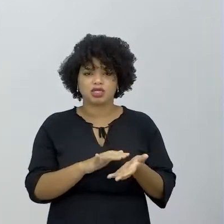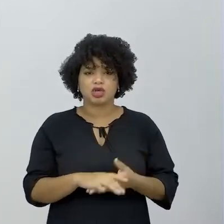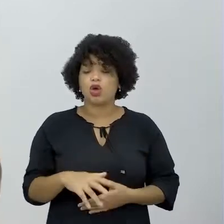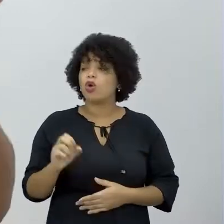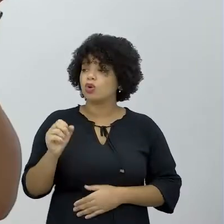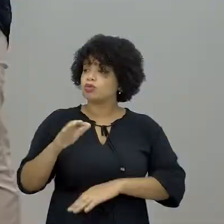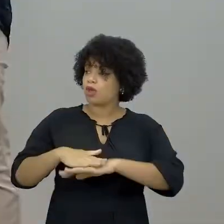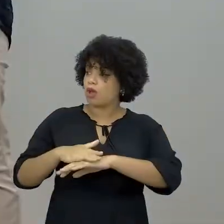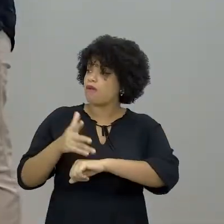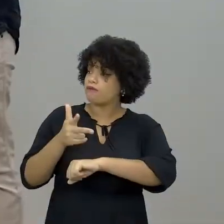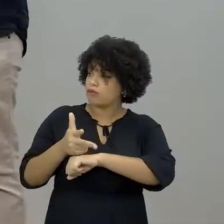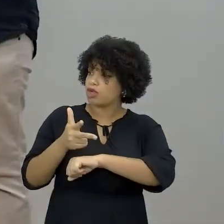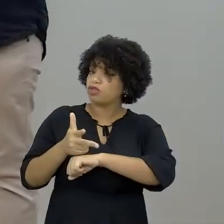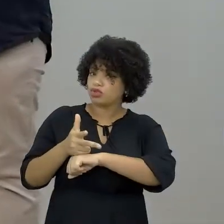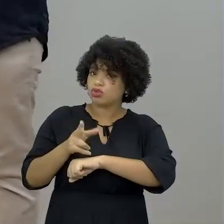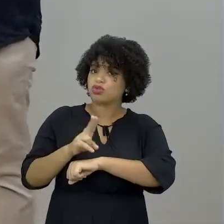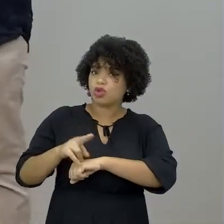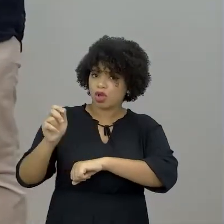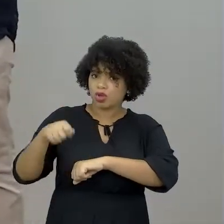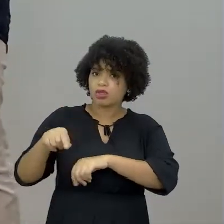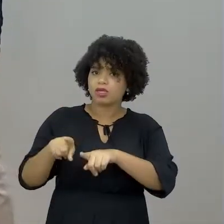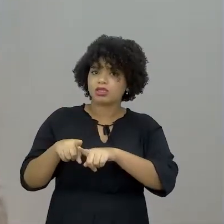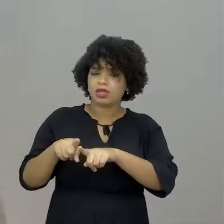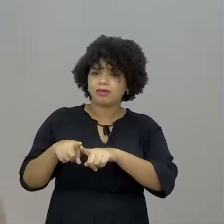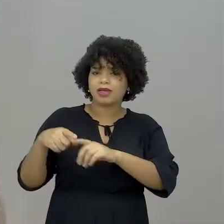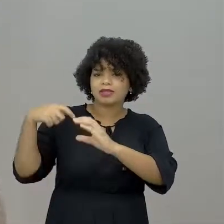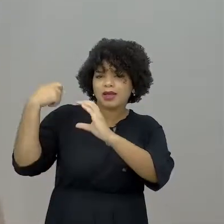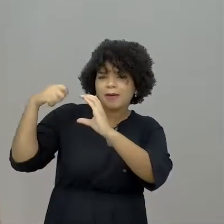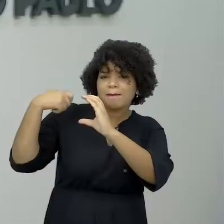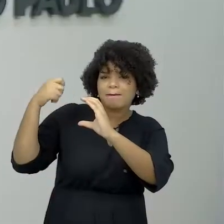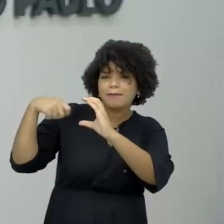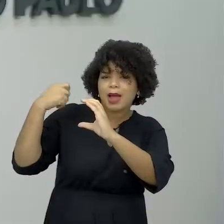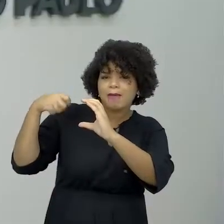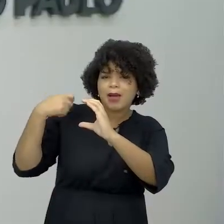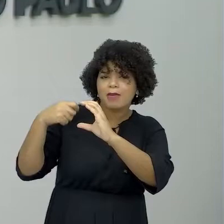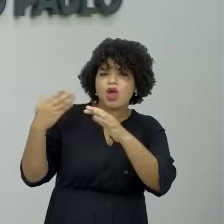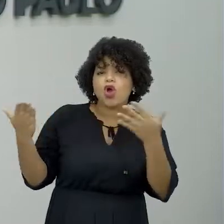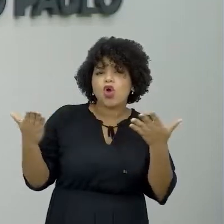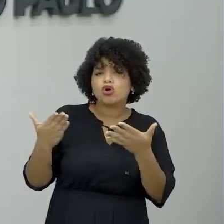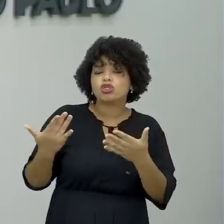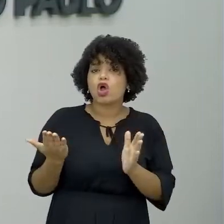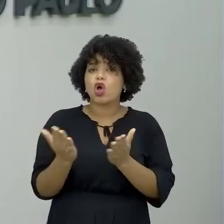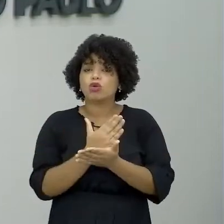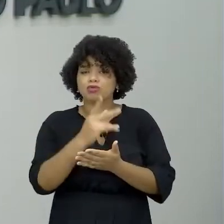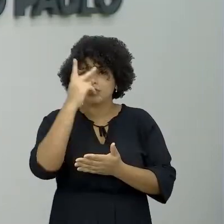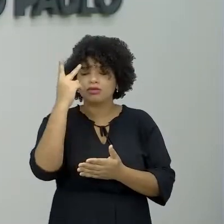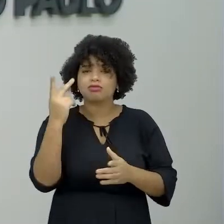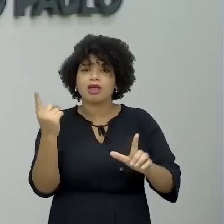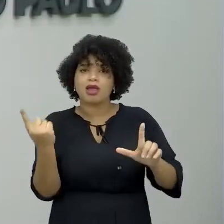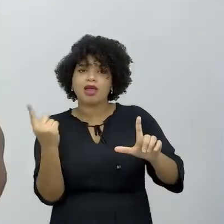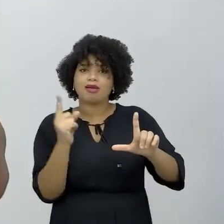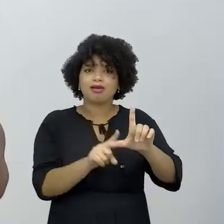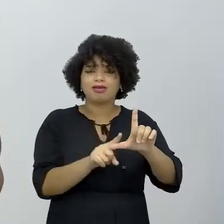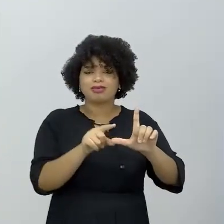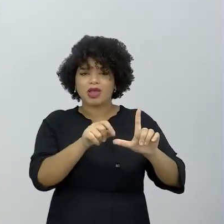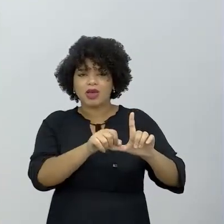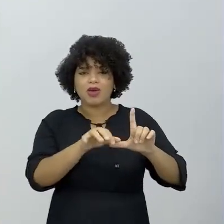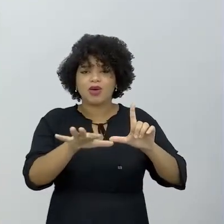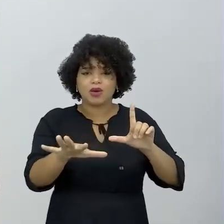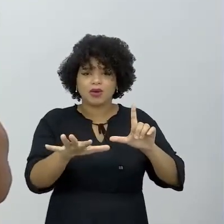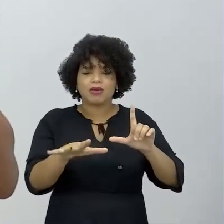Vídeo. Em vídeo, né? Gravando um vídeo. Que é muito comum hoje em dia, os influencers fazem isso, né? É verdade, até um